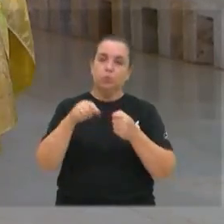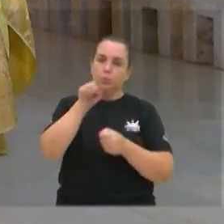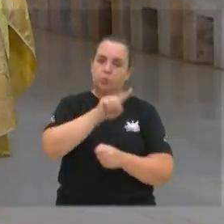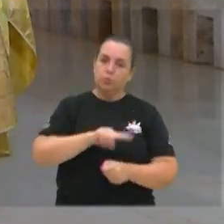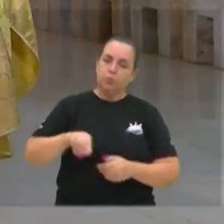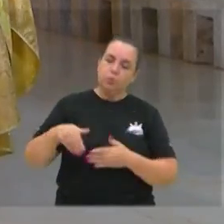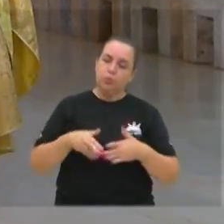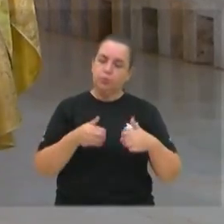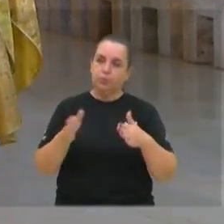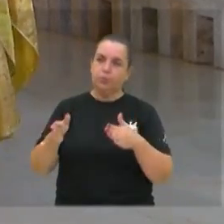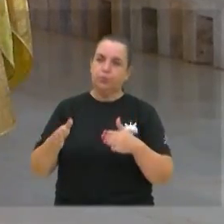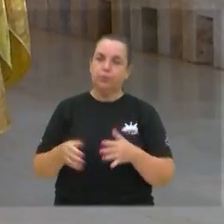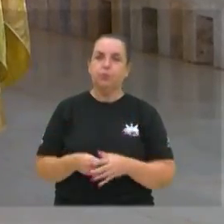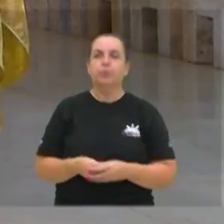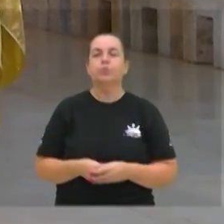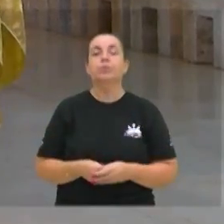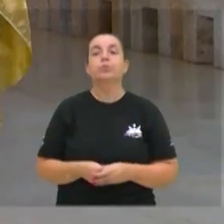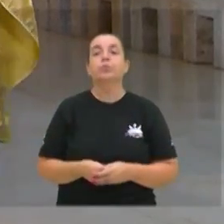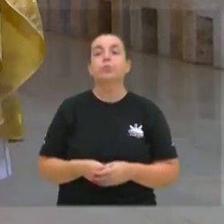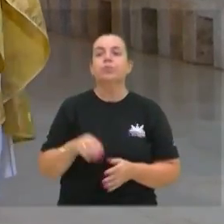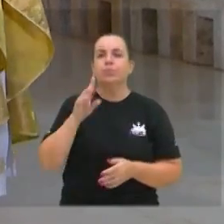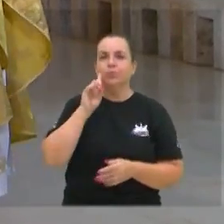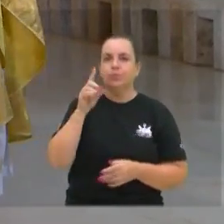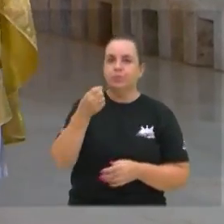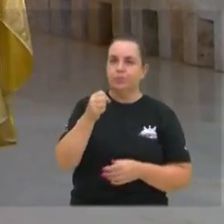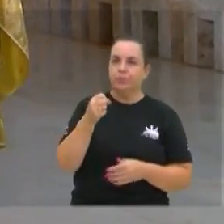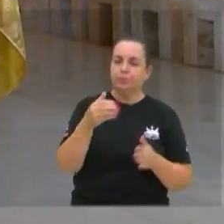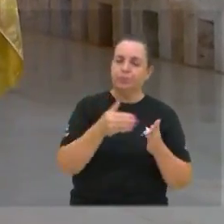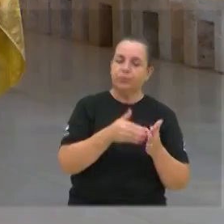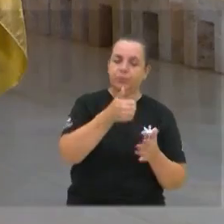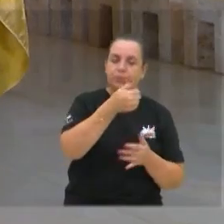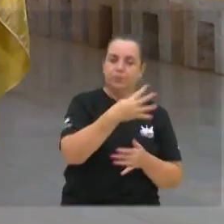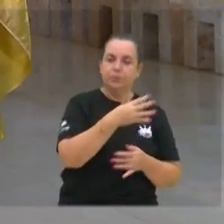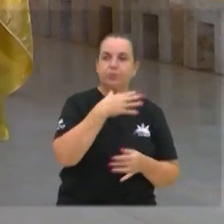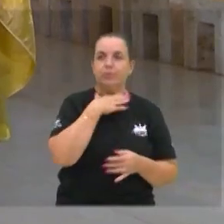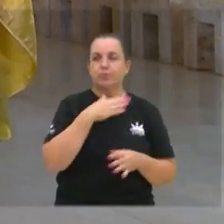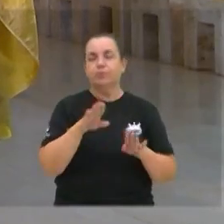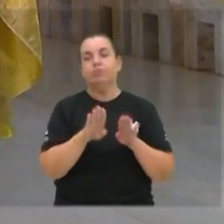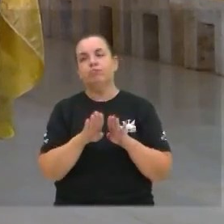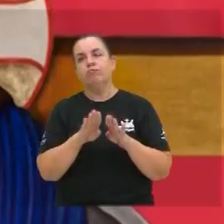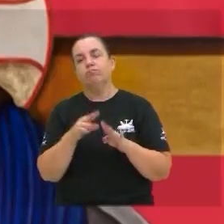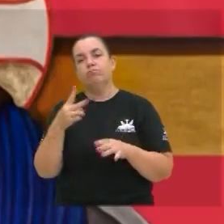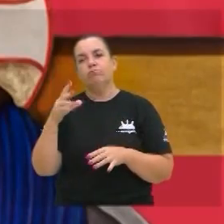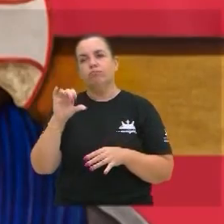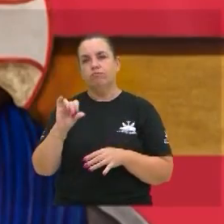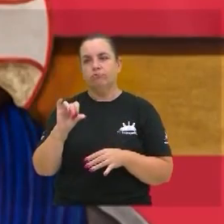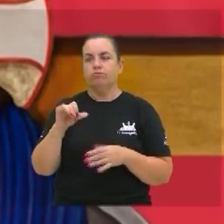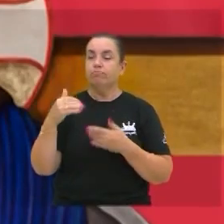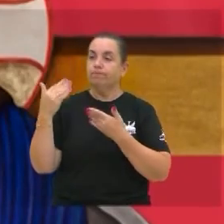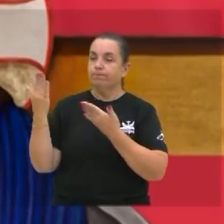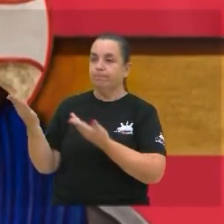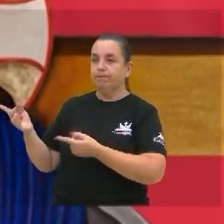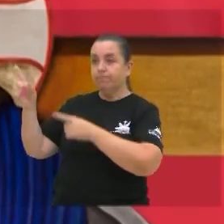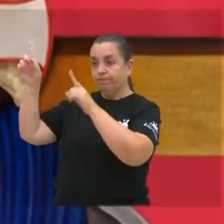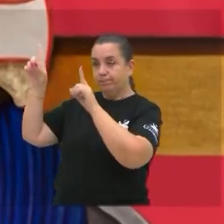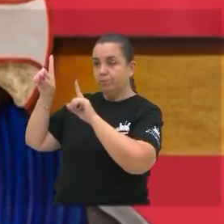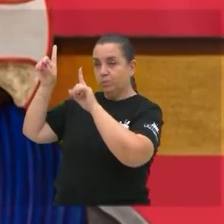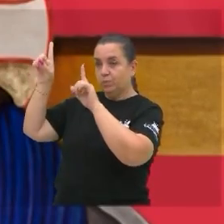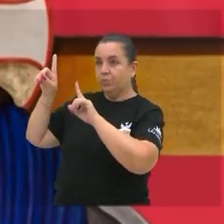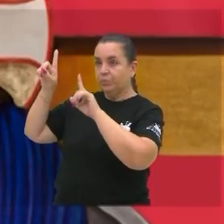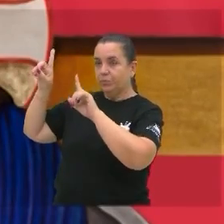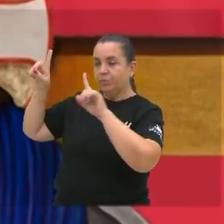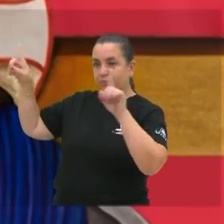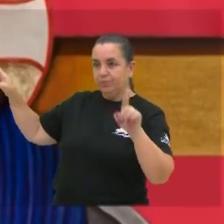a primeira peregrinação do ano, dia 8 a 14 de março, também faremos dia 29 de maio, Terra Santa,